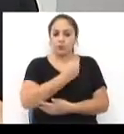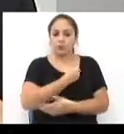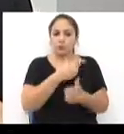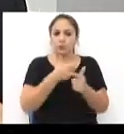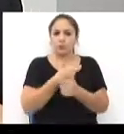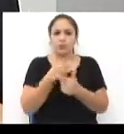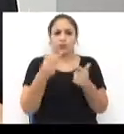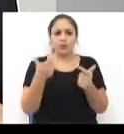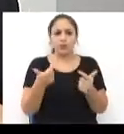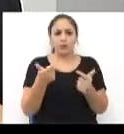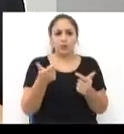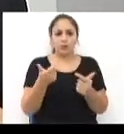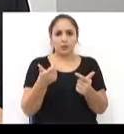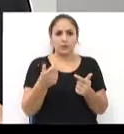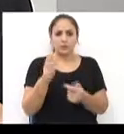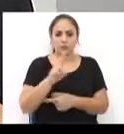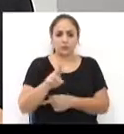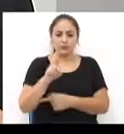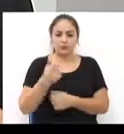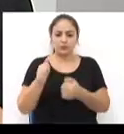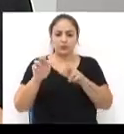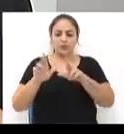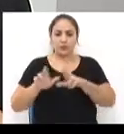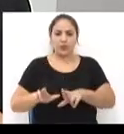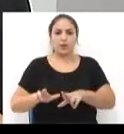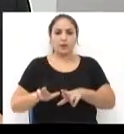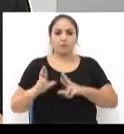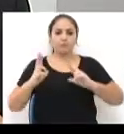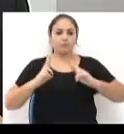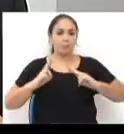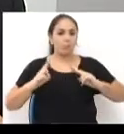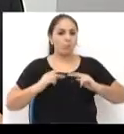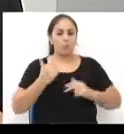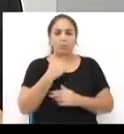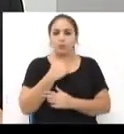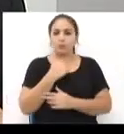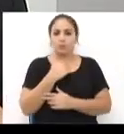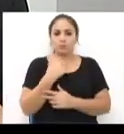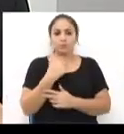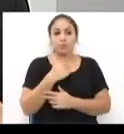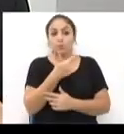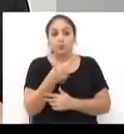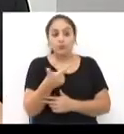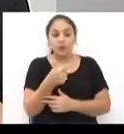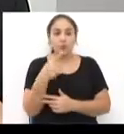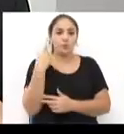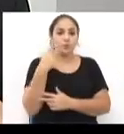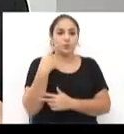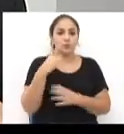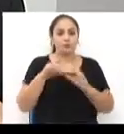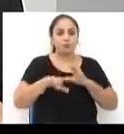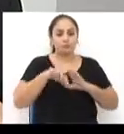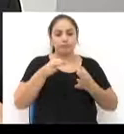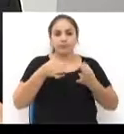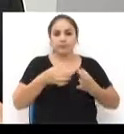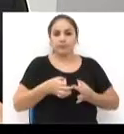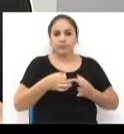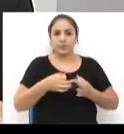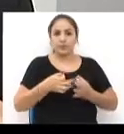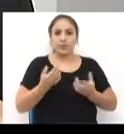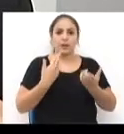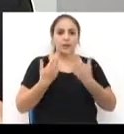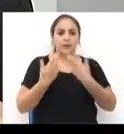número grande de ocupações, sobretudo em áreas particulares, porque não há uma política definida, uma política séria em